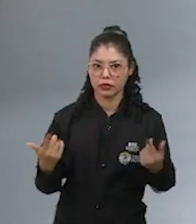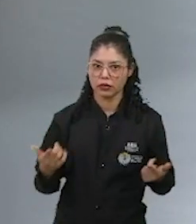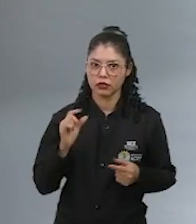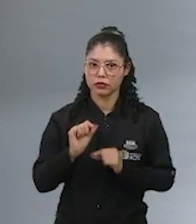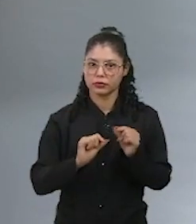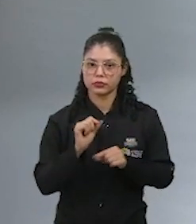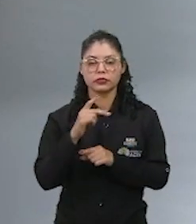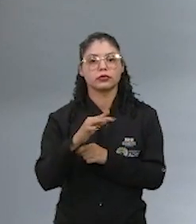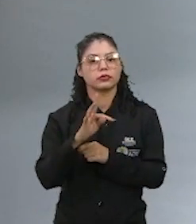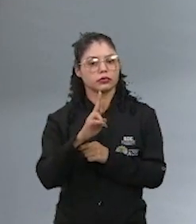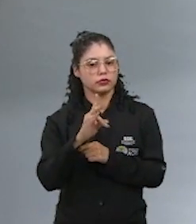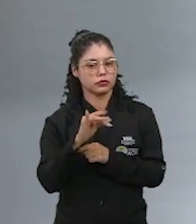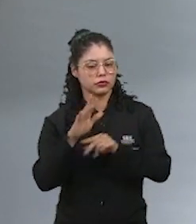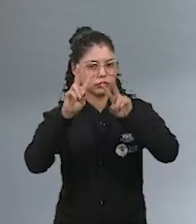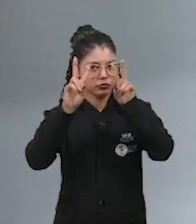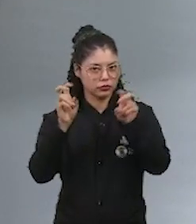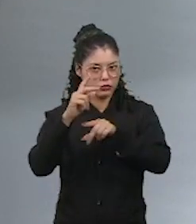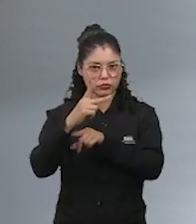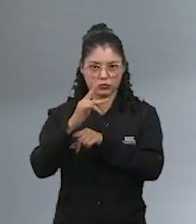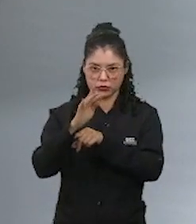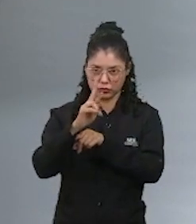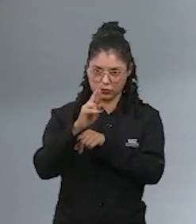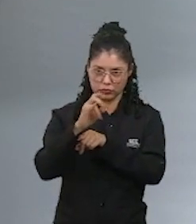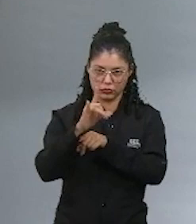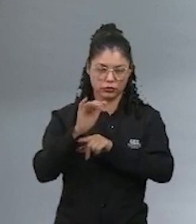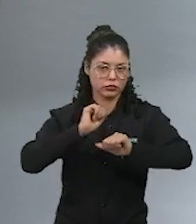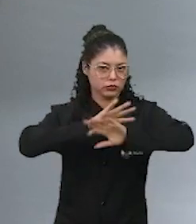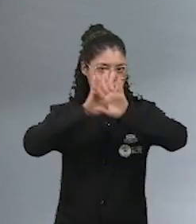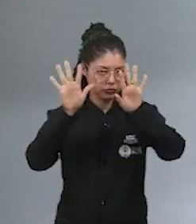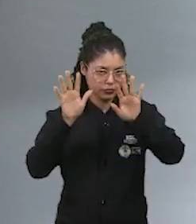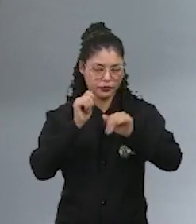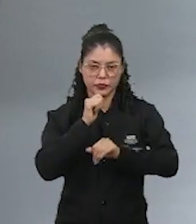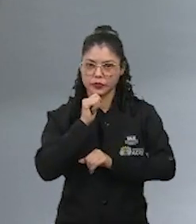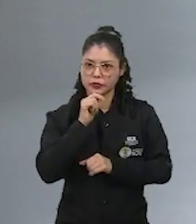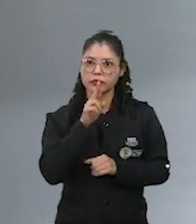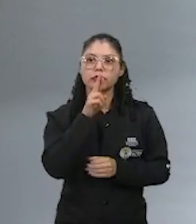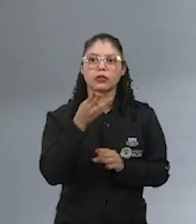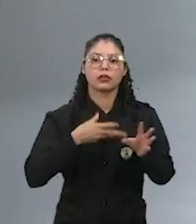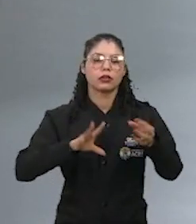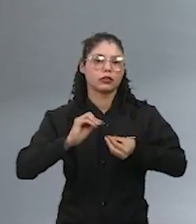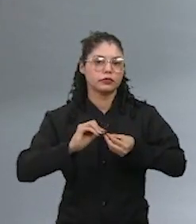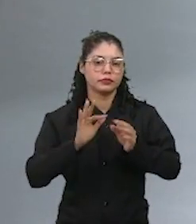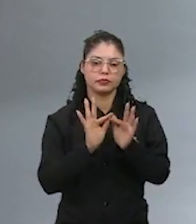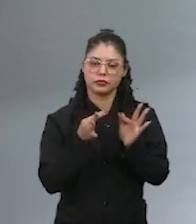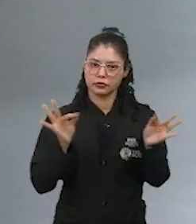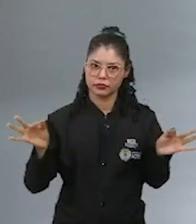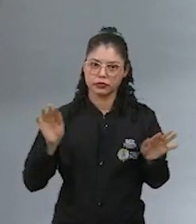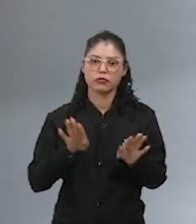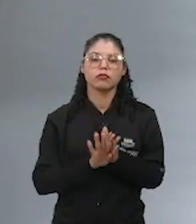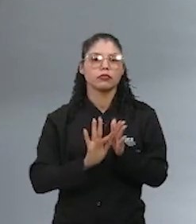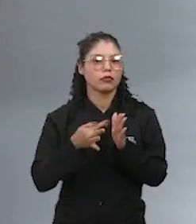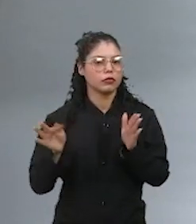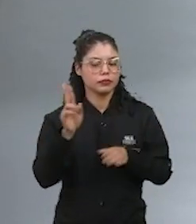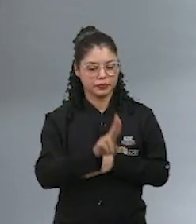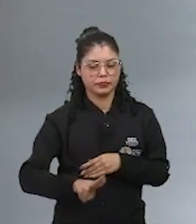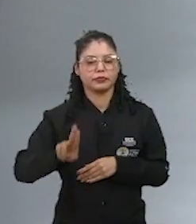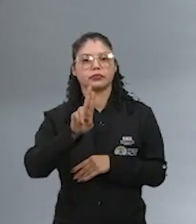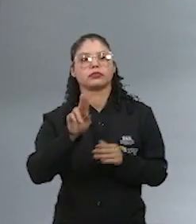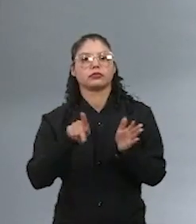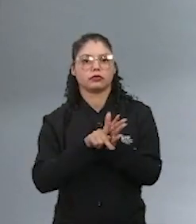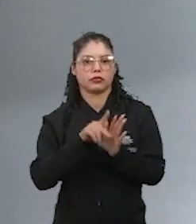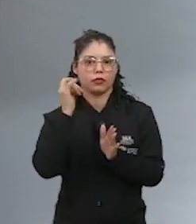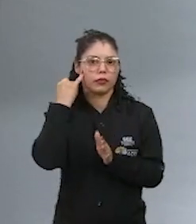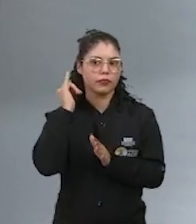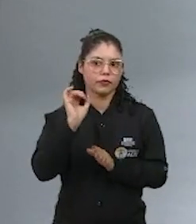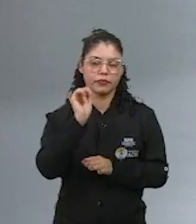de Pitágoras, tá bom? Então, essa aplicação, ela se vê lá claramente no Teorema de Pitágoras. A gente vai resolver pela fórmula da distância e também utilizando a ideia do Teorema de